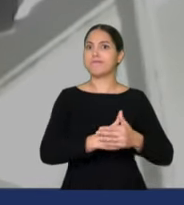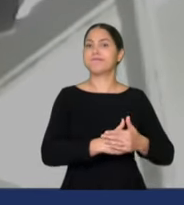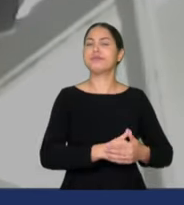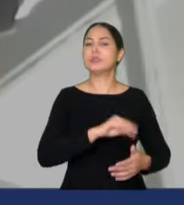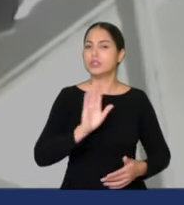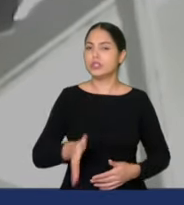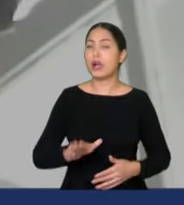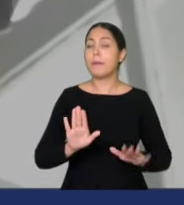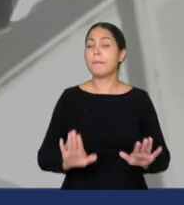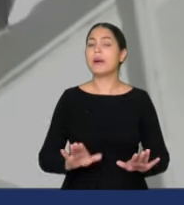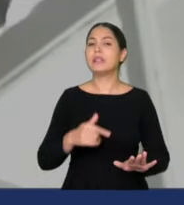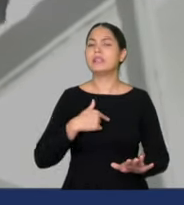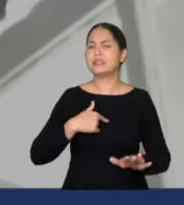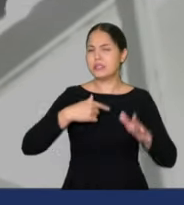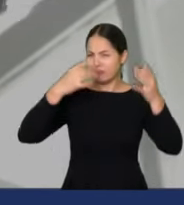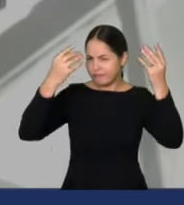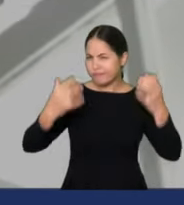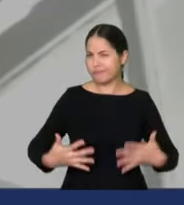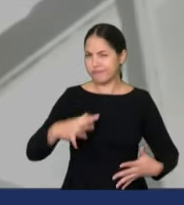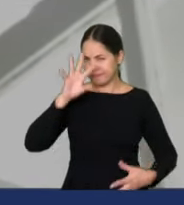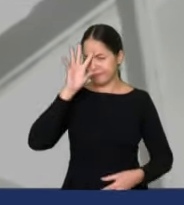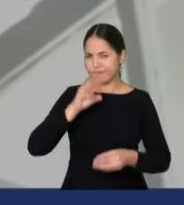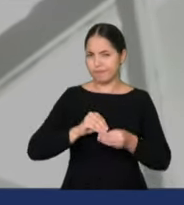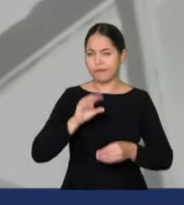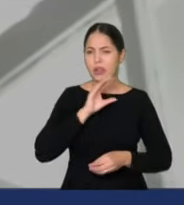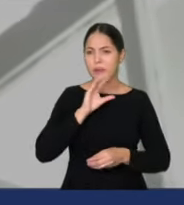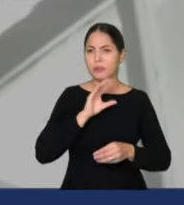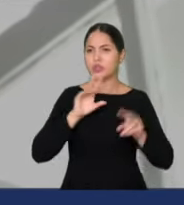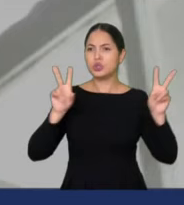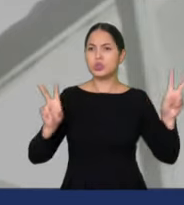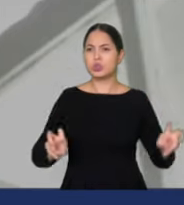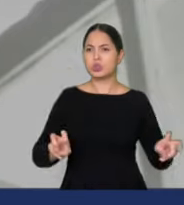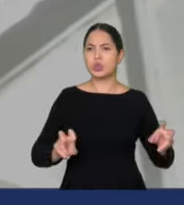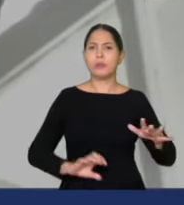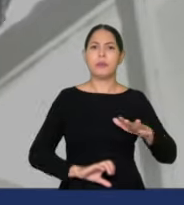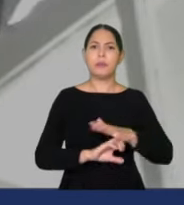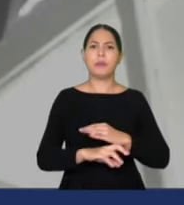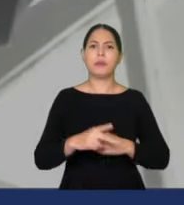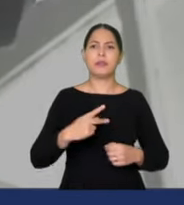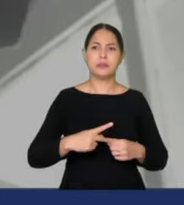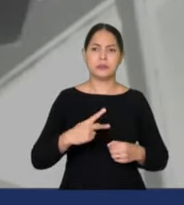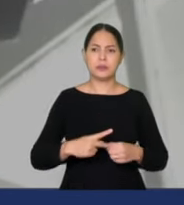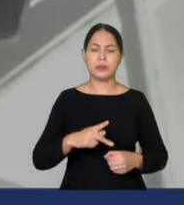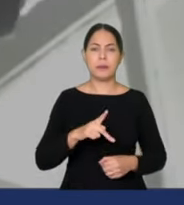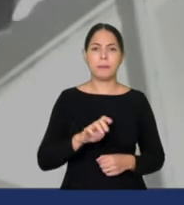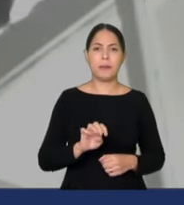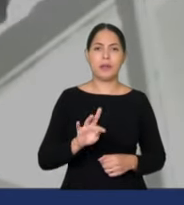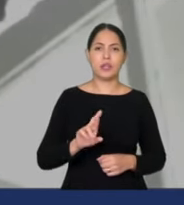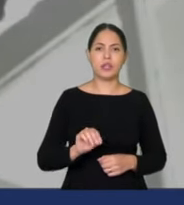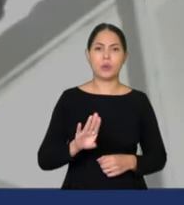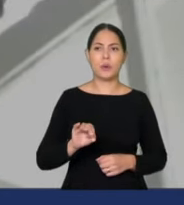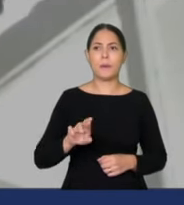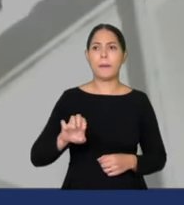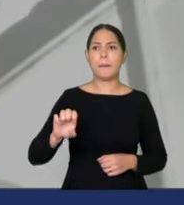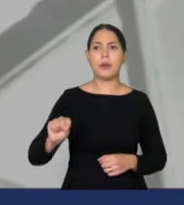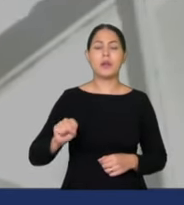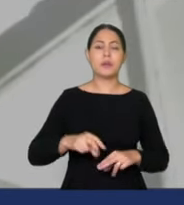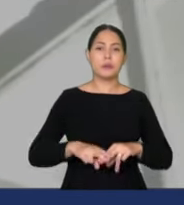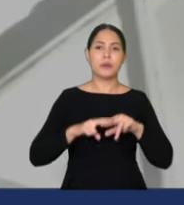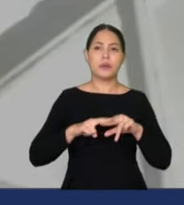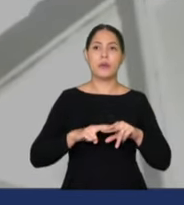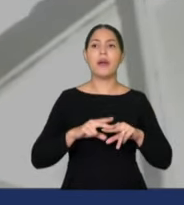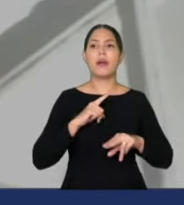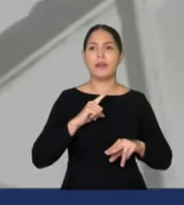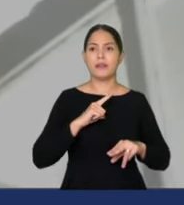rapidamente, caracterizando o caso da Petrobras, que é com quem o INEP acompanha mais detidamente, né? O que